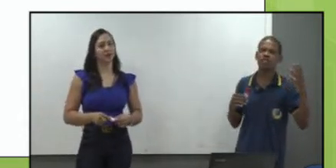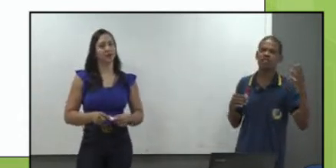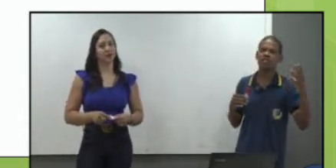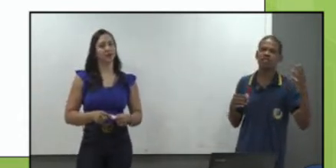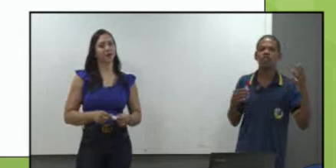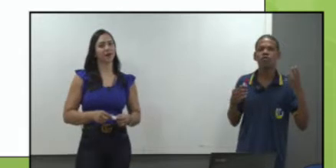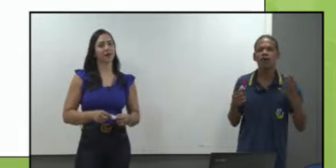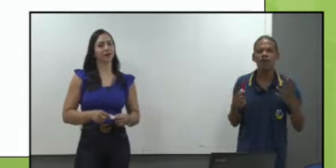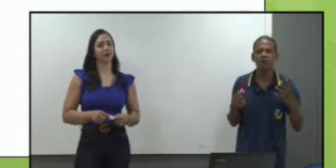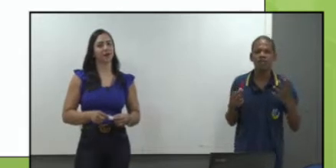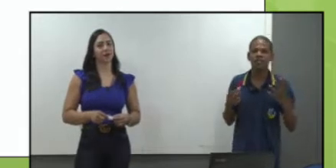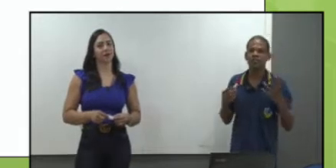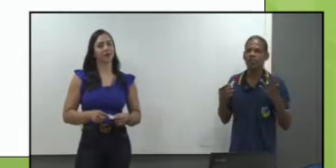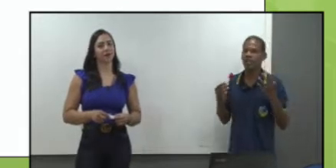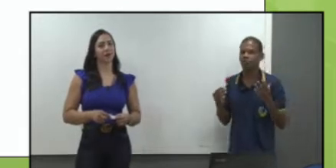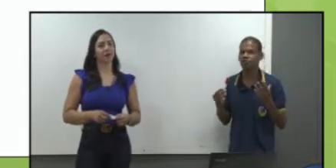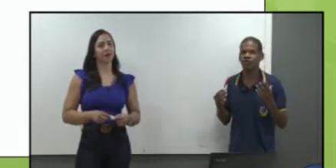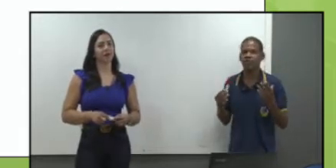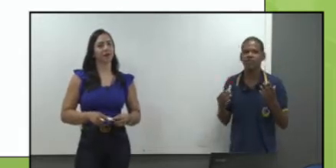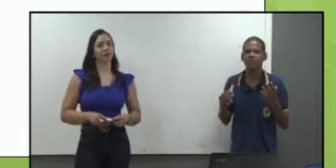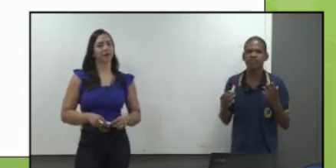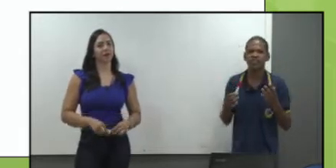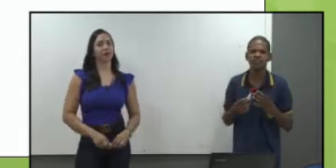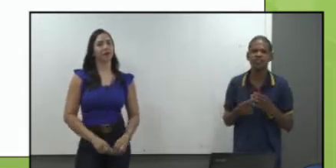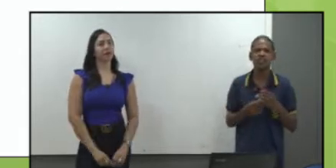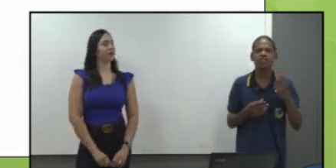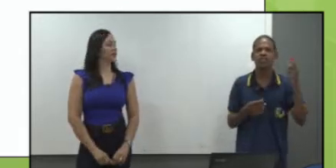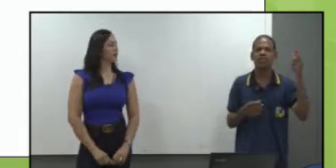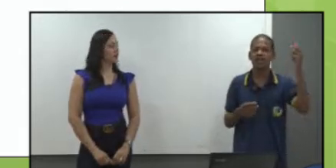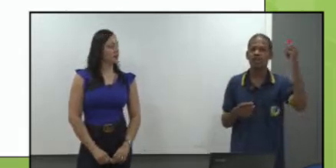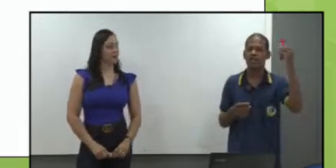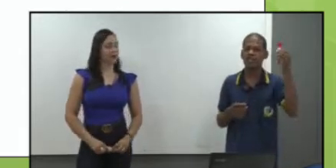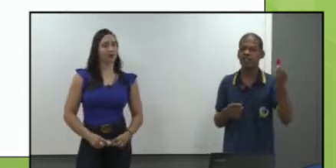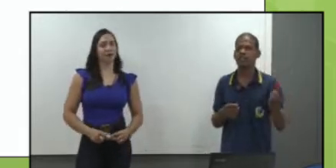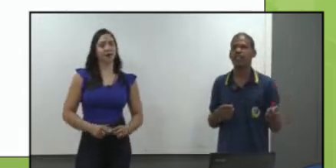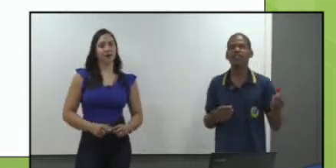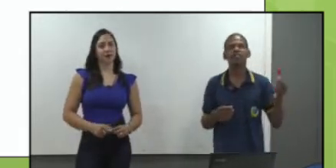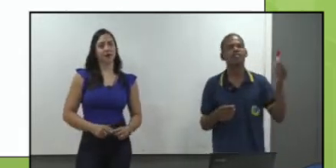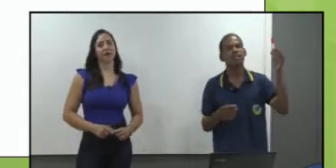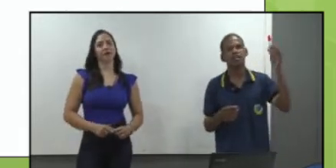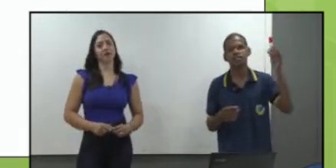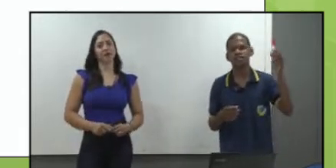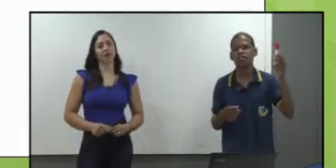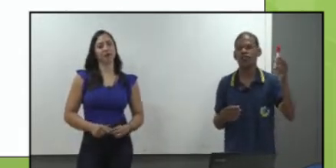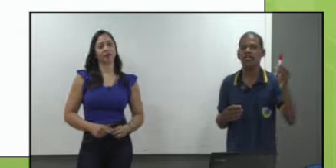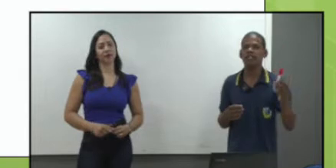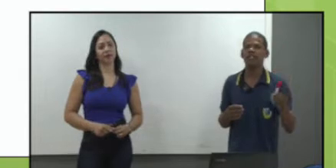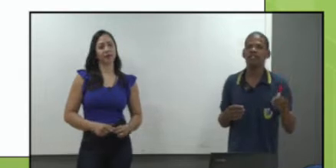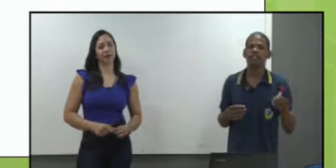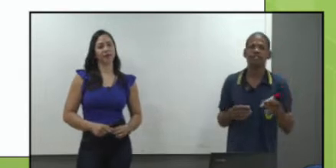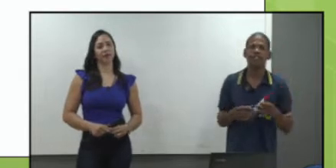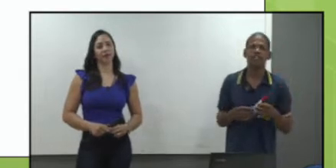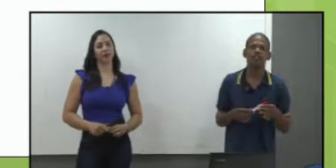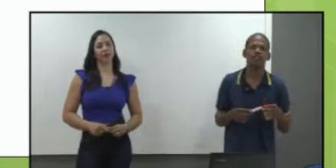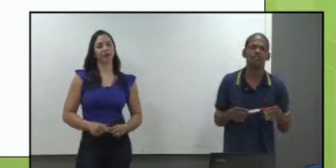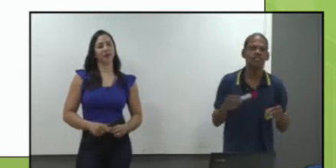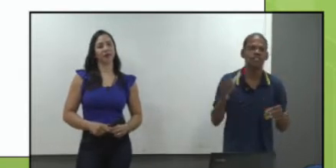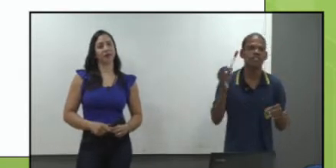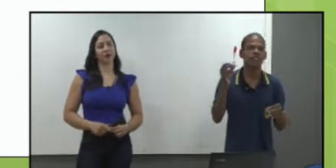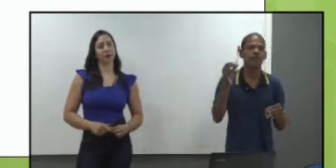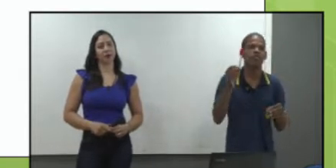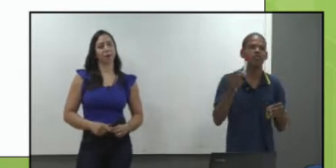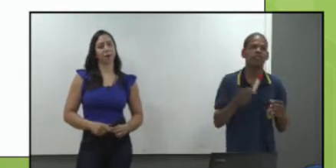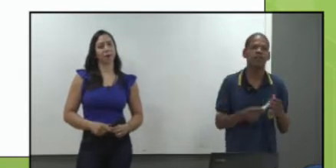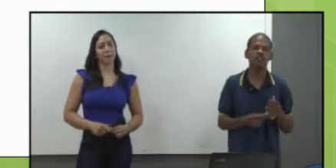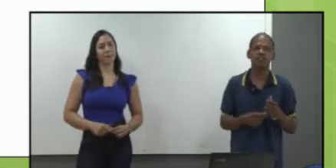para vocês como realmente é o toré, tá certo? Apreciem, assistam aí, tá certo? E